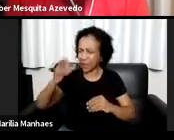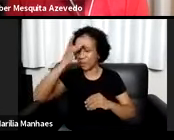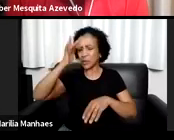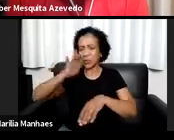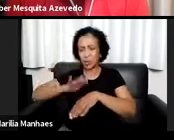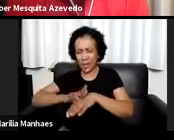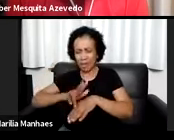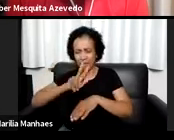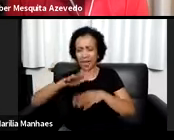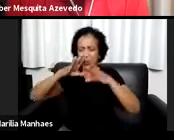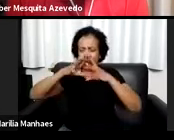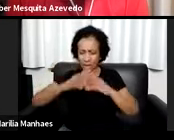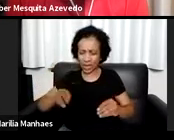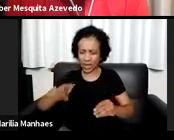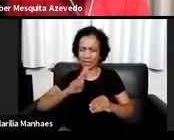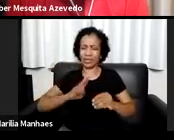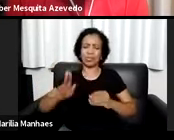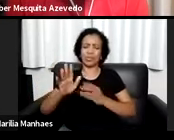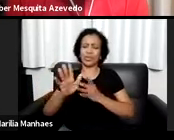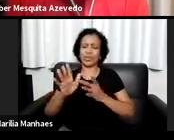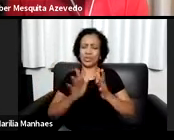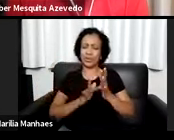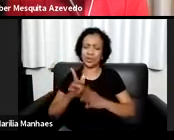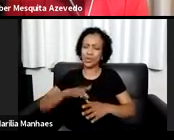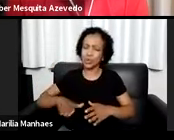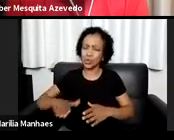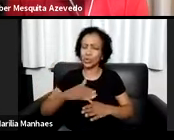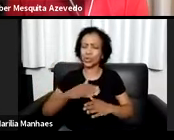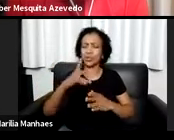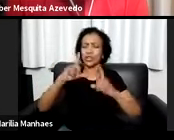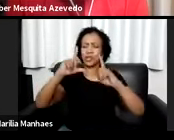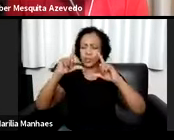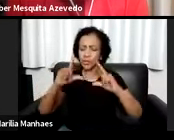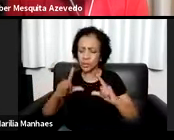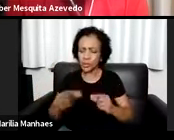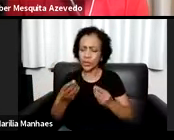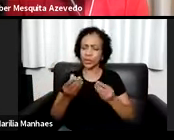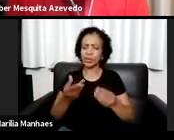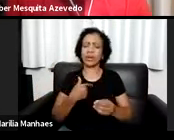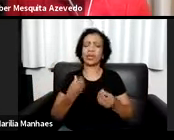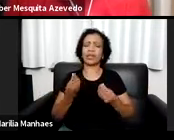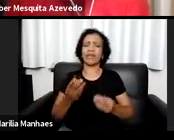ser curados, que, Pai, as mortes vão diminuir e que vai haver, Senhor, um